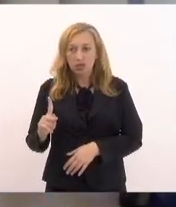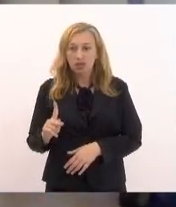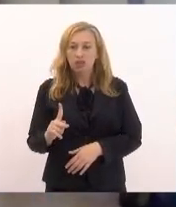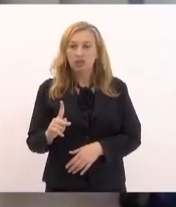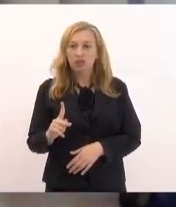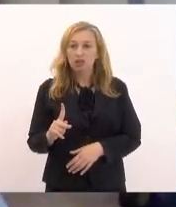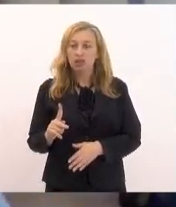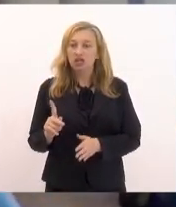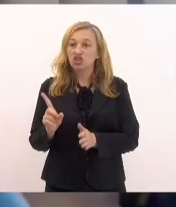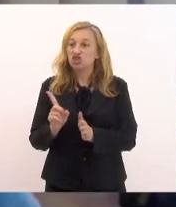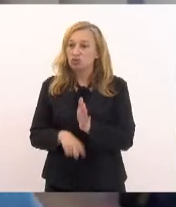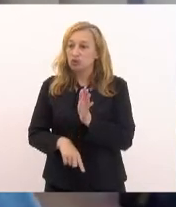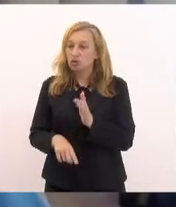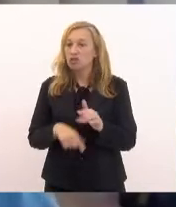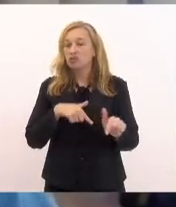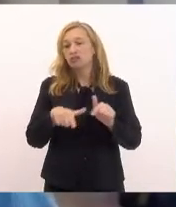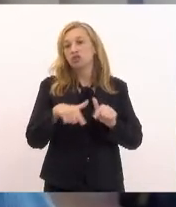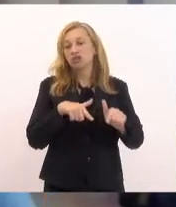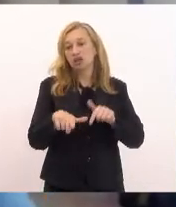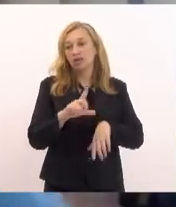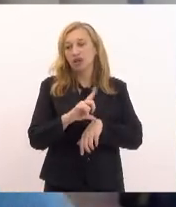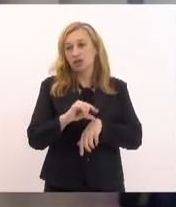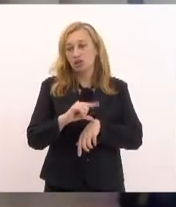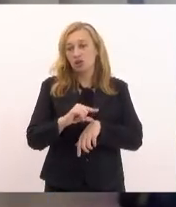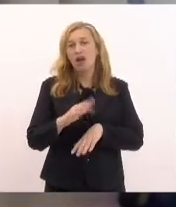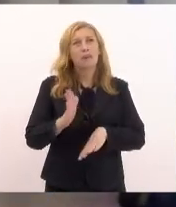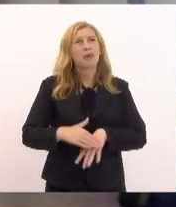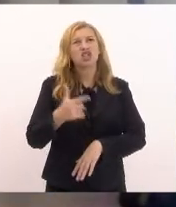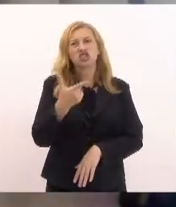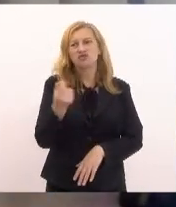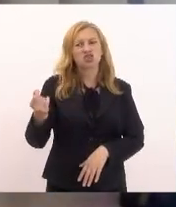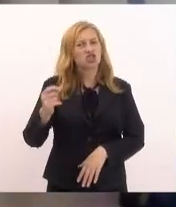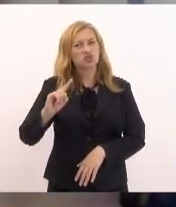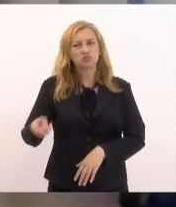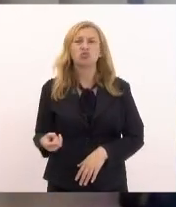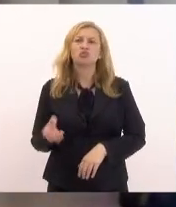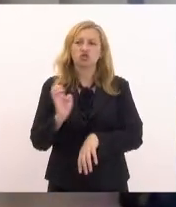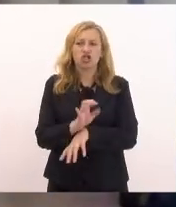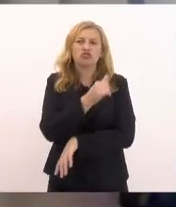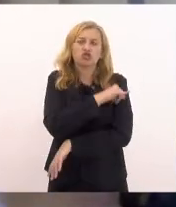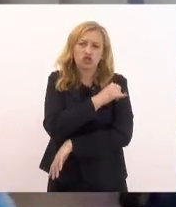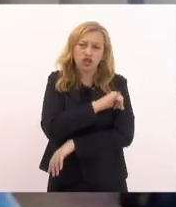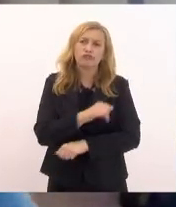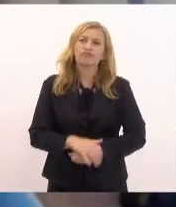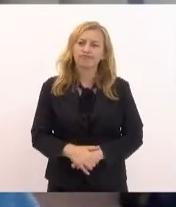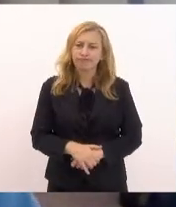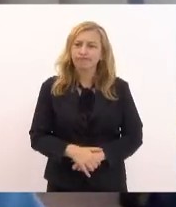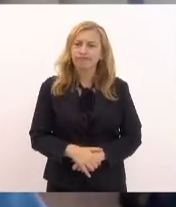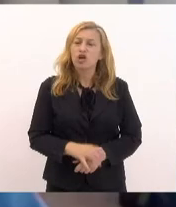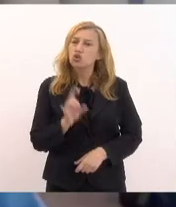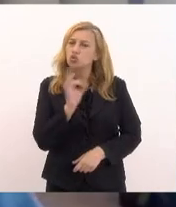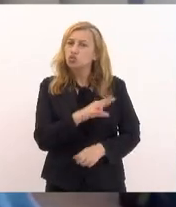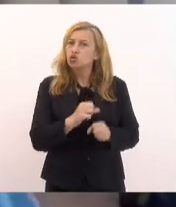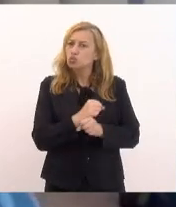exonerações, mais de 20 mil saídas no Estado do Rio de Janeiro. Se a gente pega os últimos anos, onde não há convocação